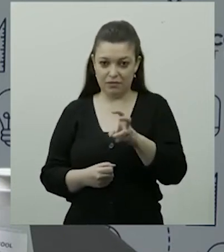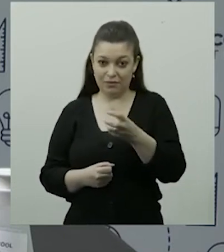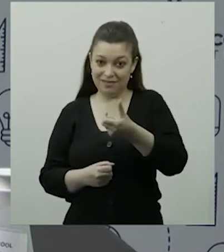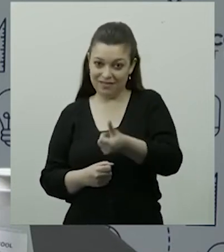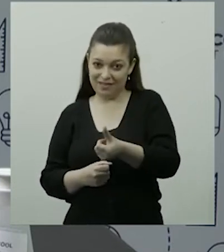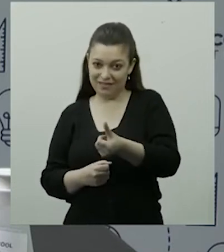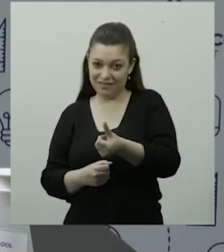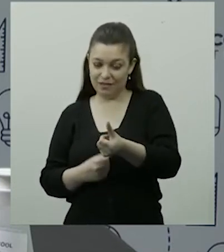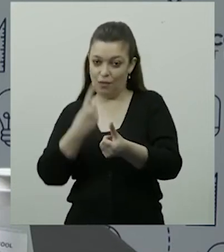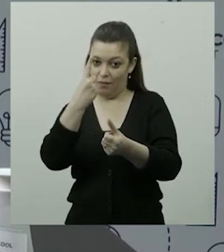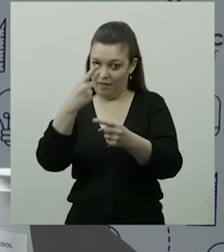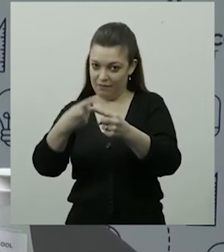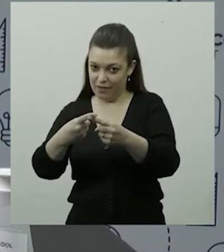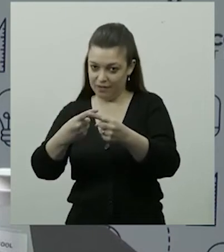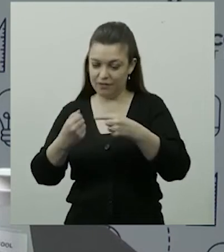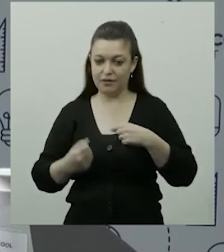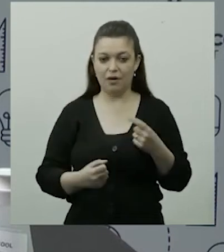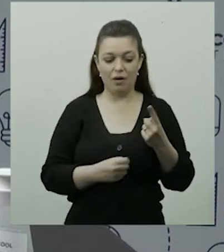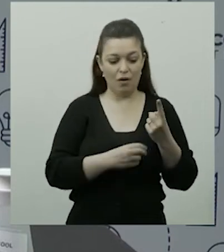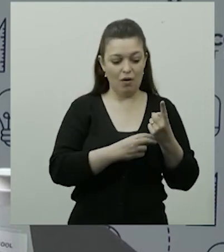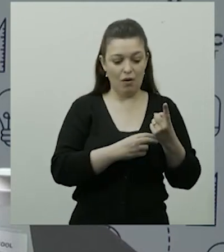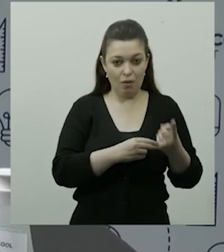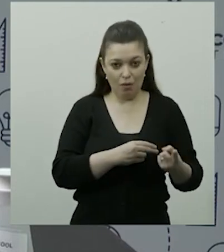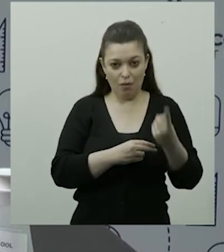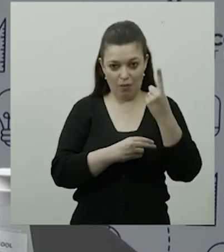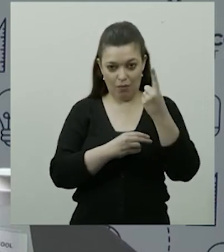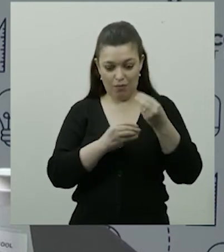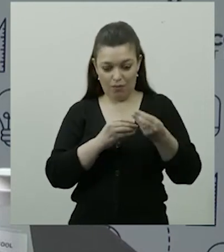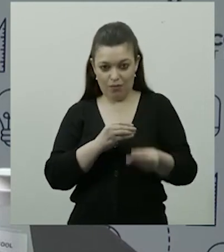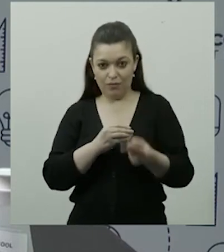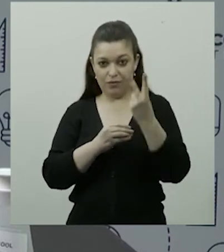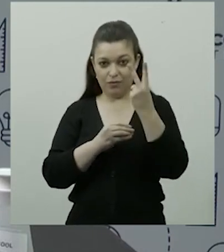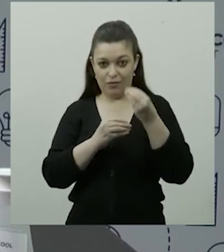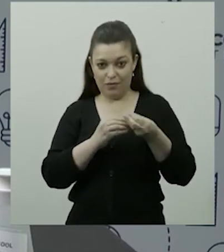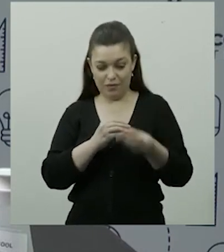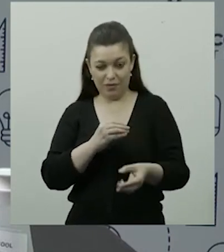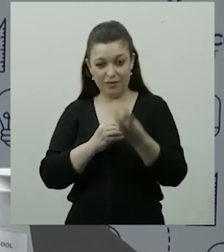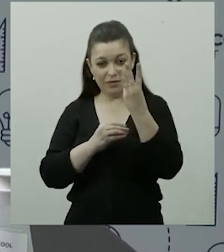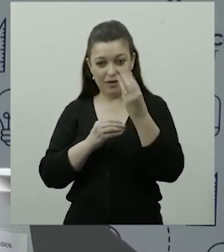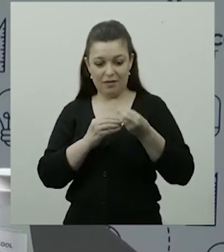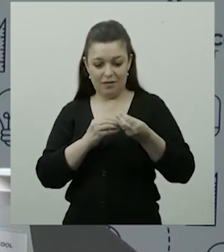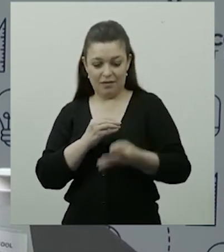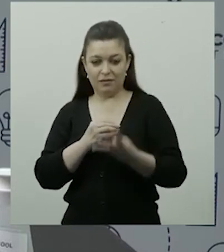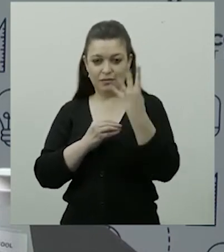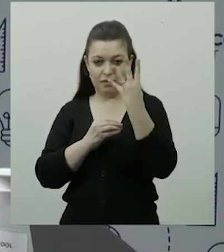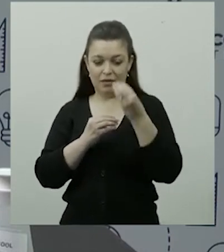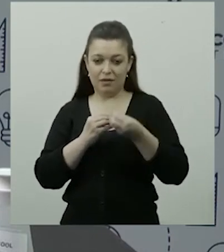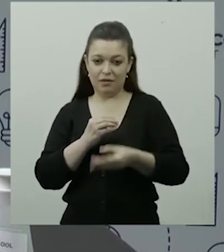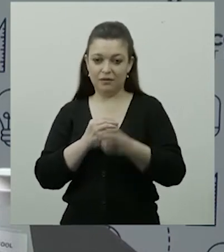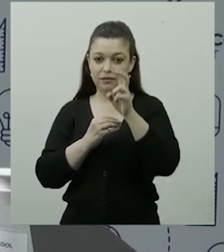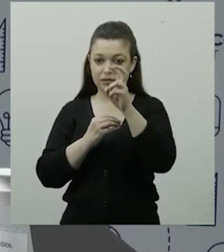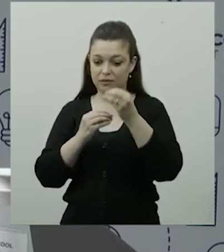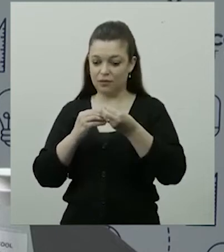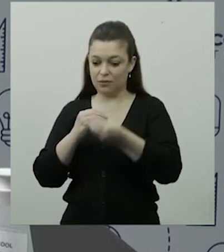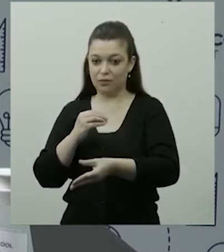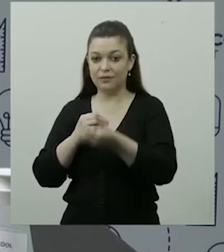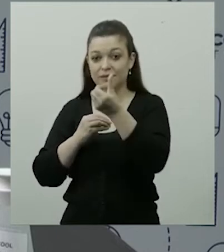1, 2, 3, 4,